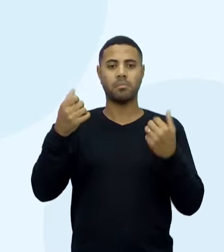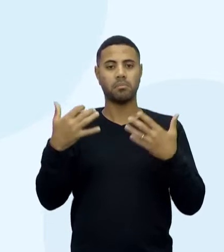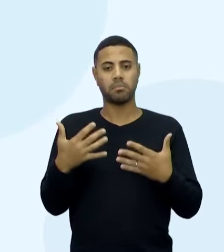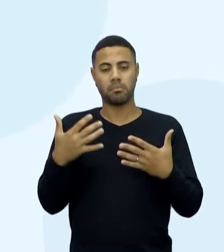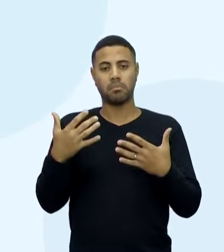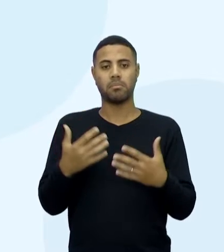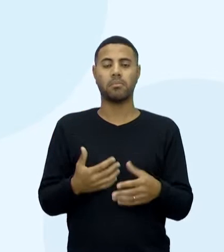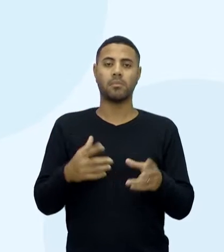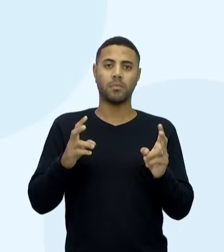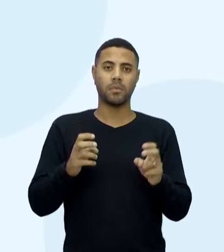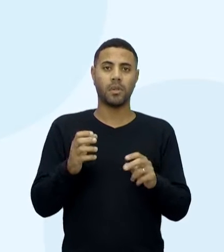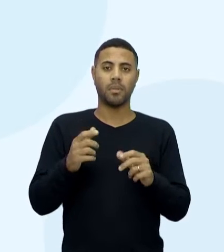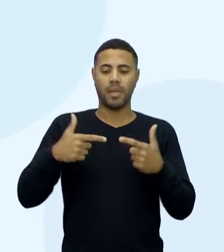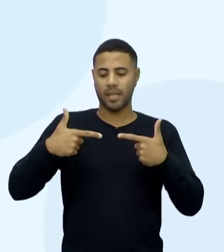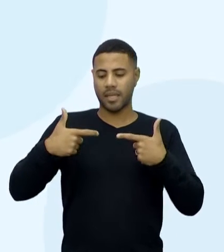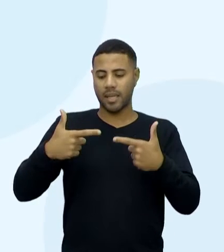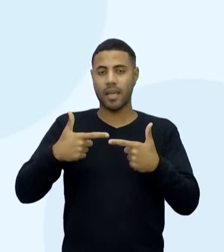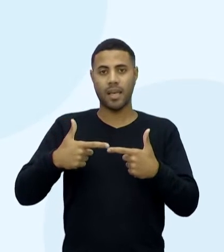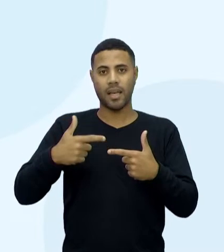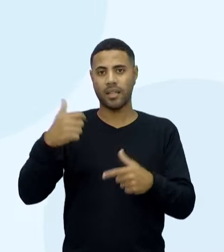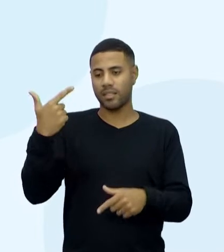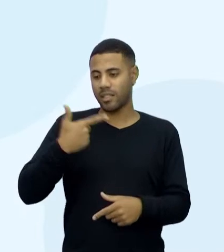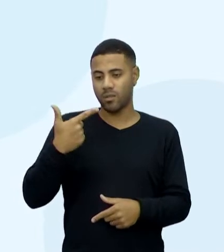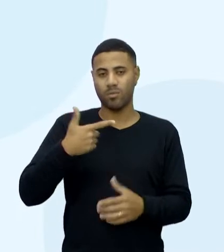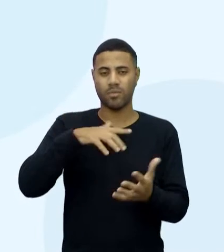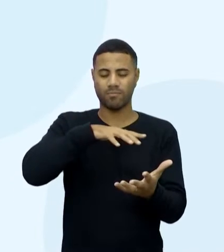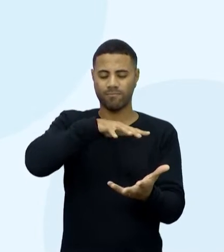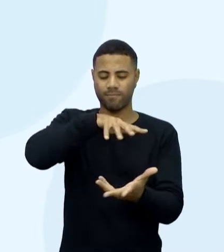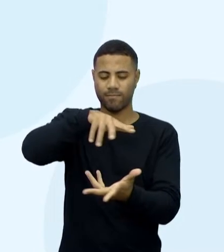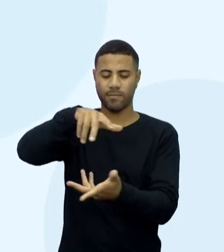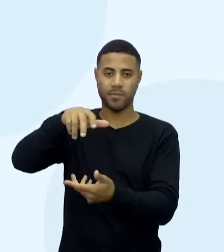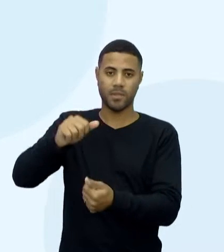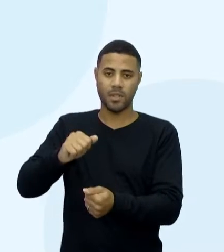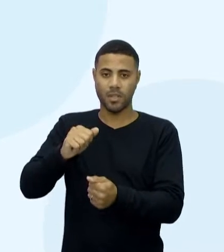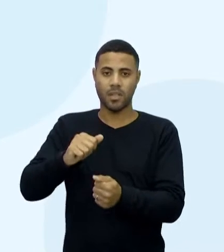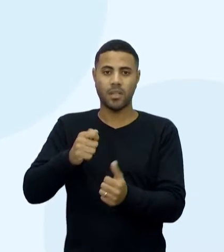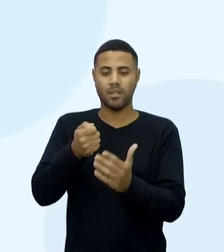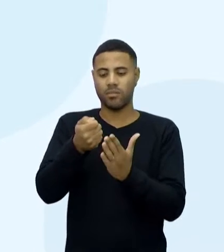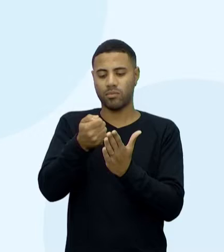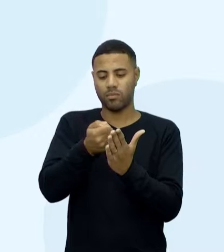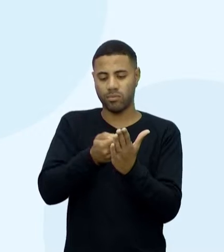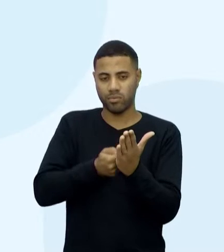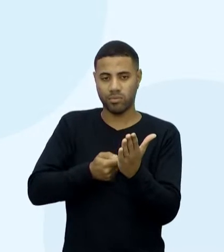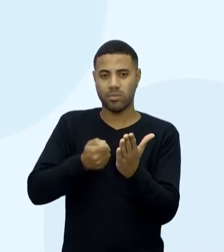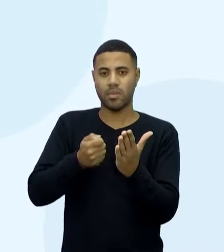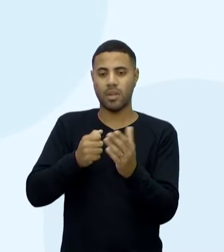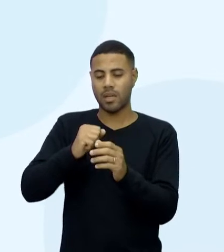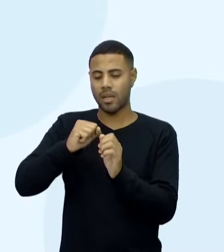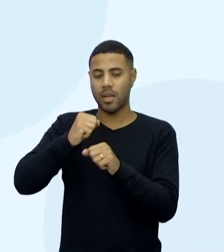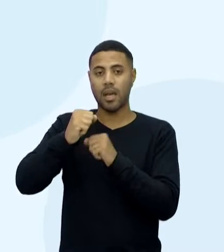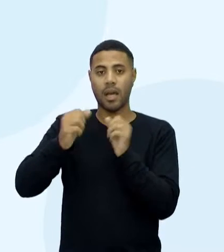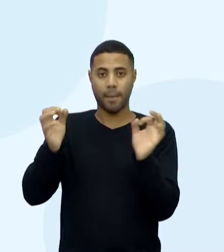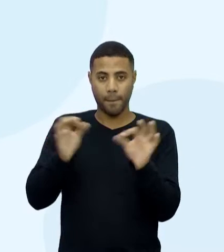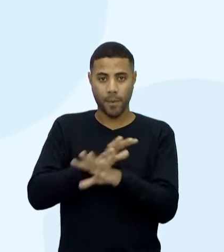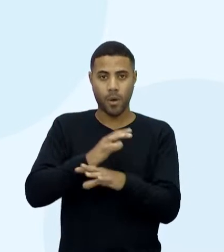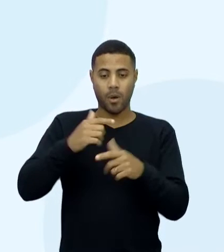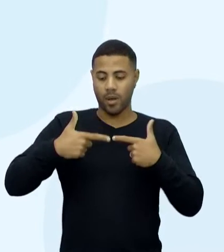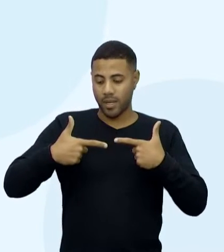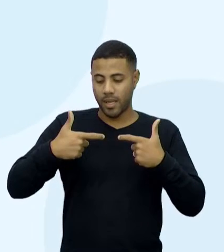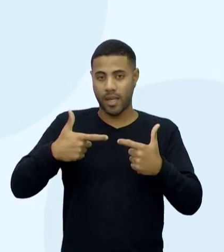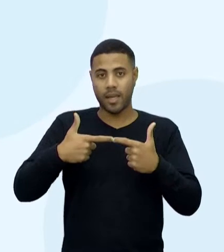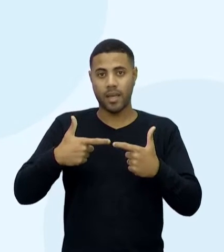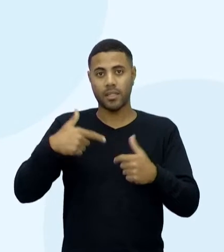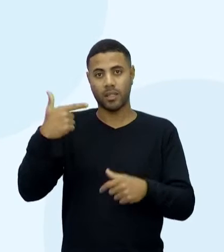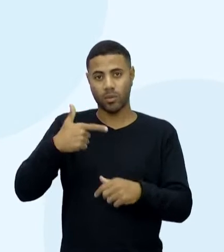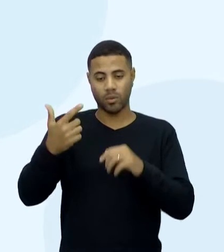né da segunda guerra mundial vamos lembrar que essa é uma obra escrita pouquíssimos anos depois da segunda guerra mundial então eles